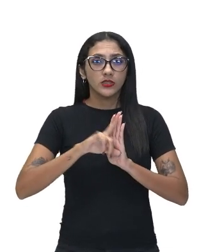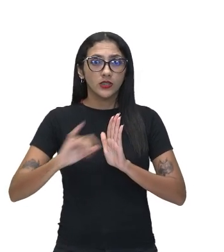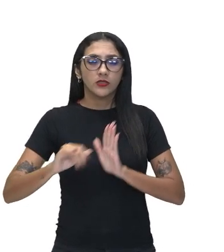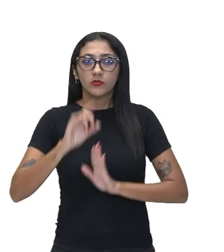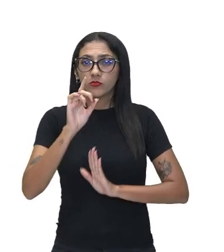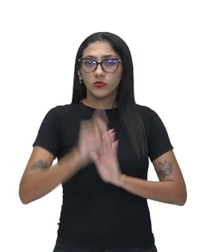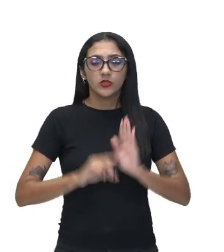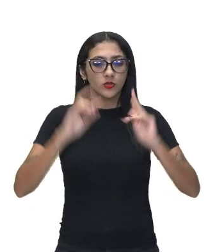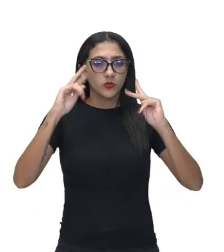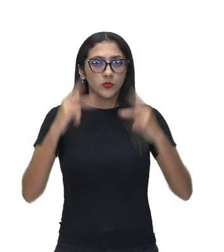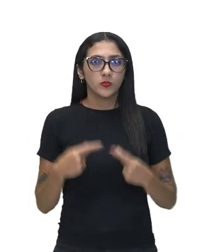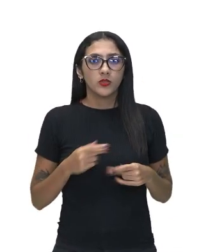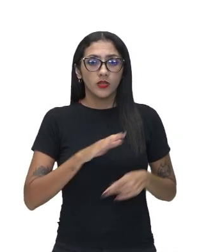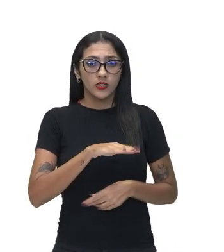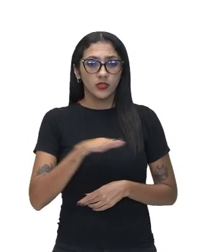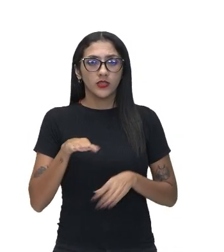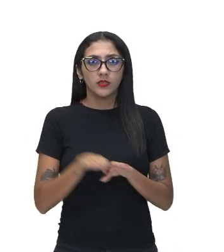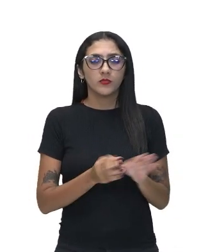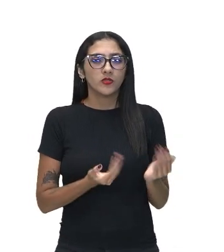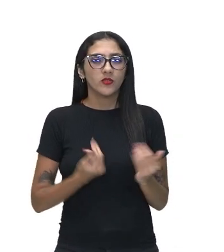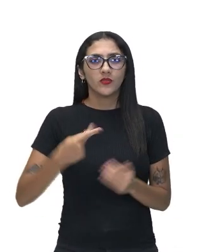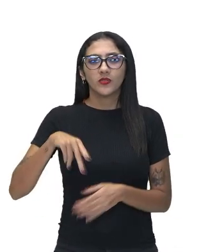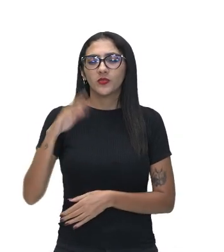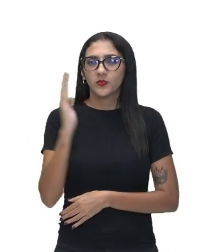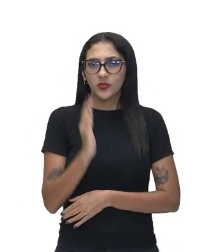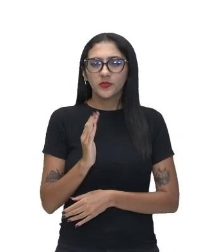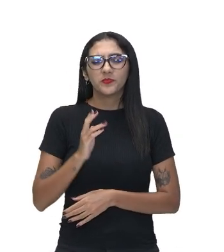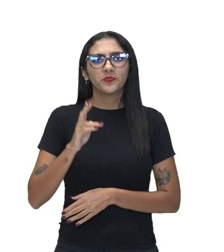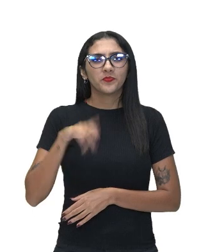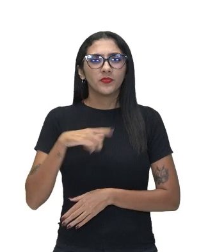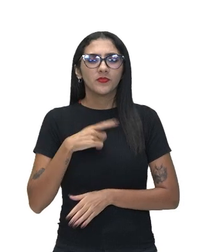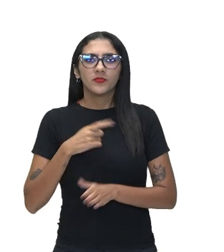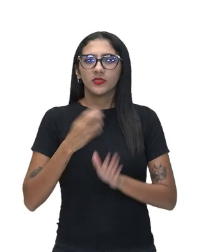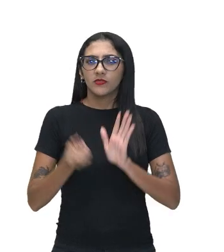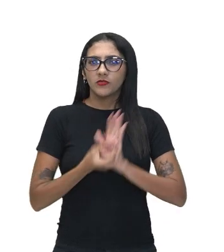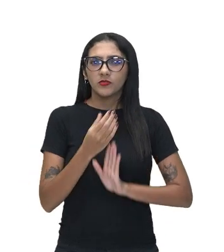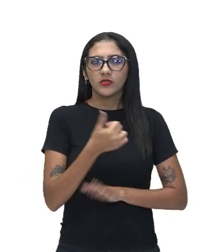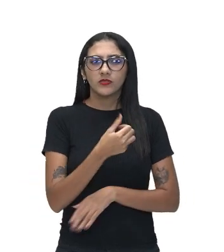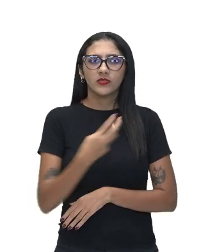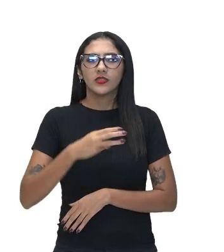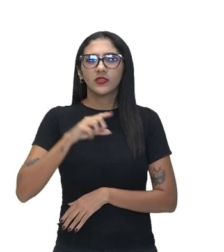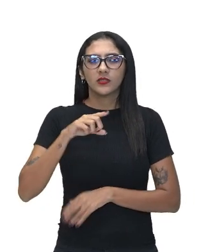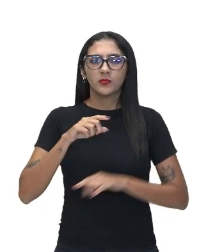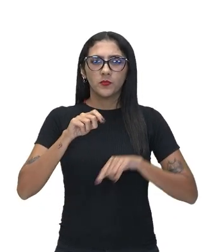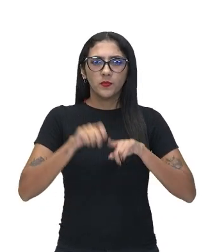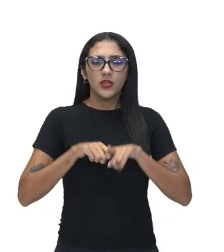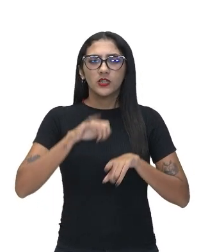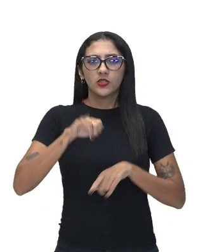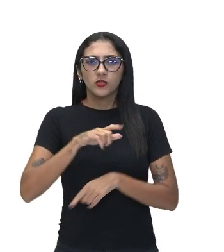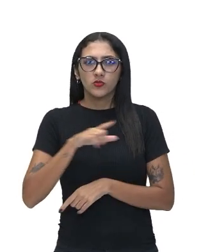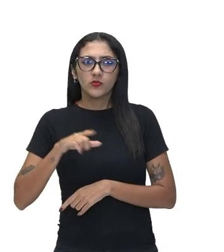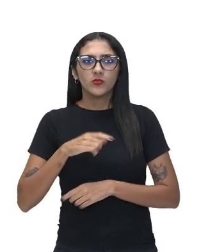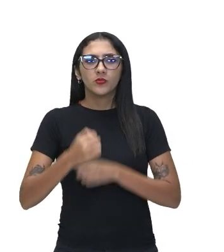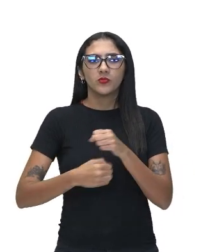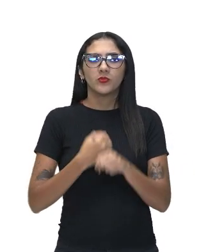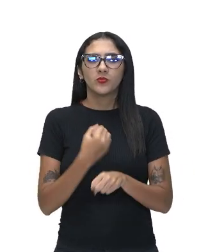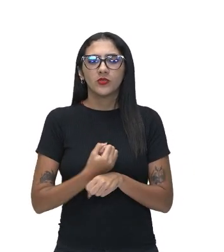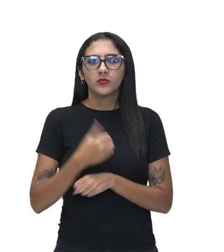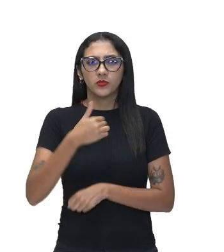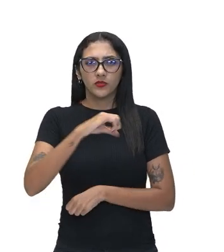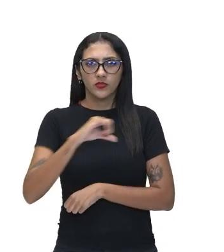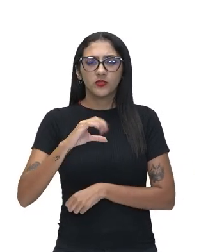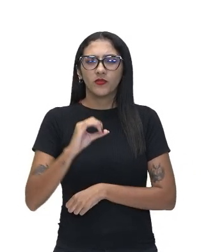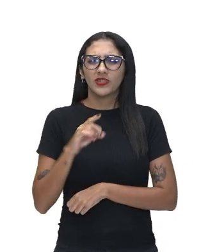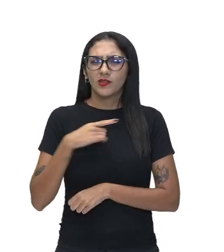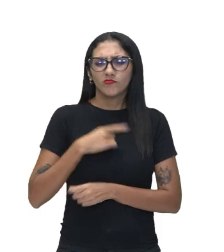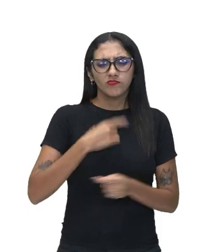crianças e adolescentes no Brasil. Criada em 13 de julho de 1990, foi resultado de um amplo debate